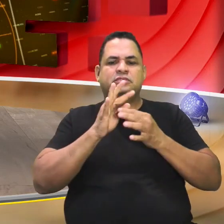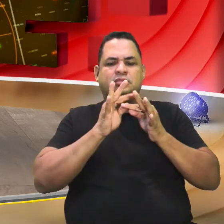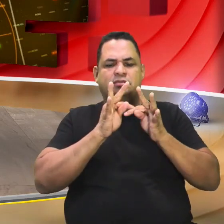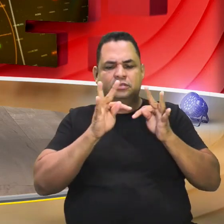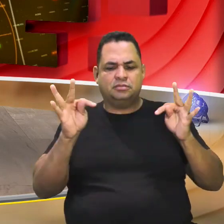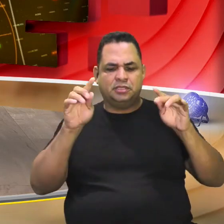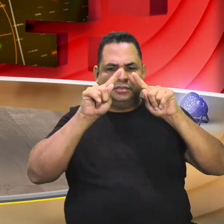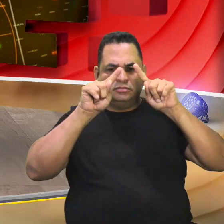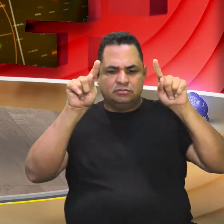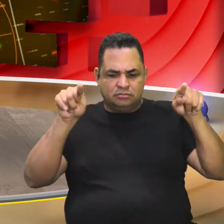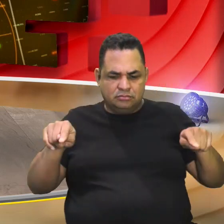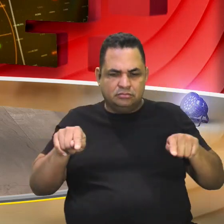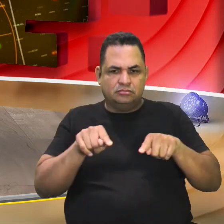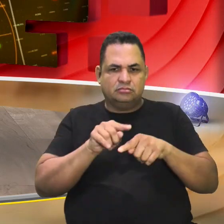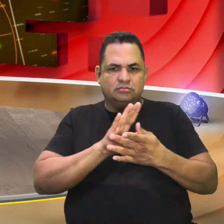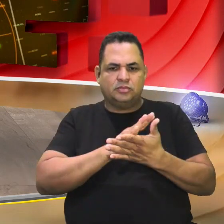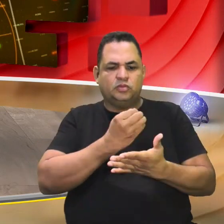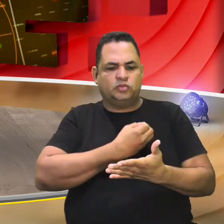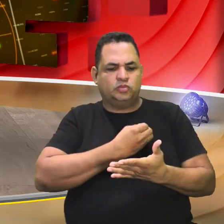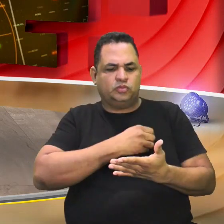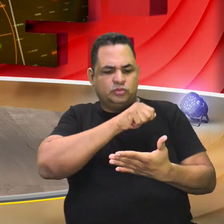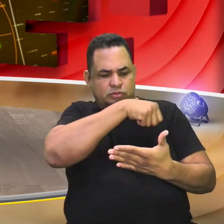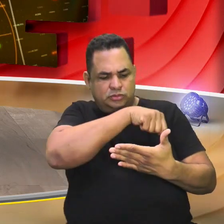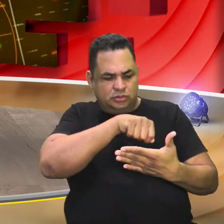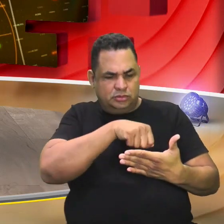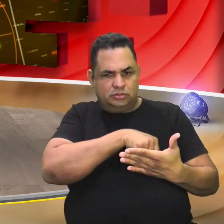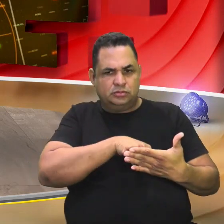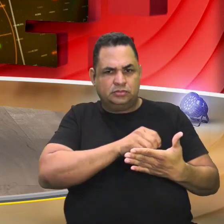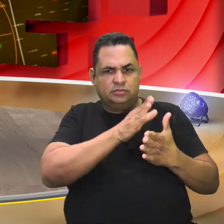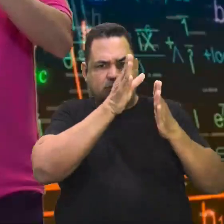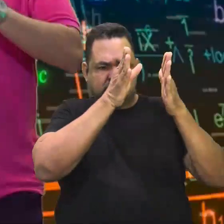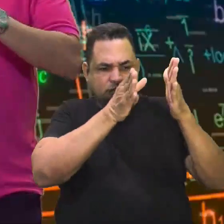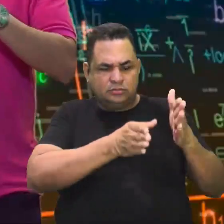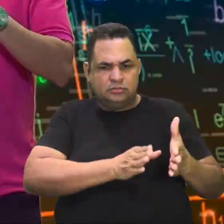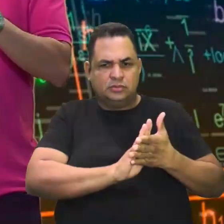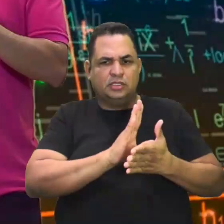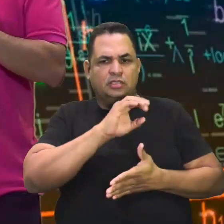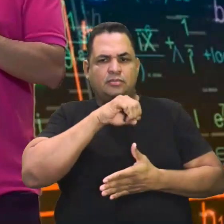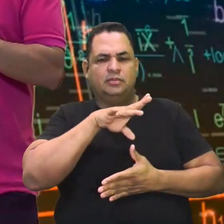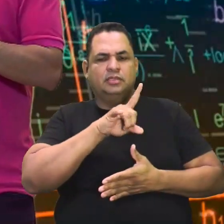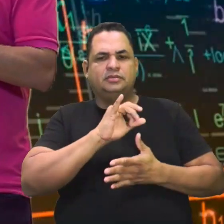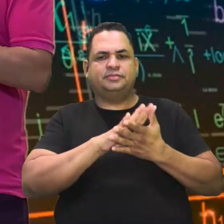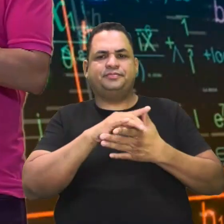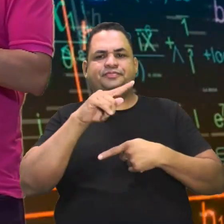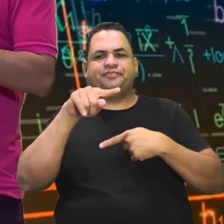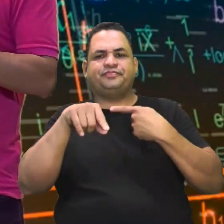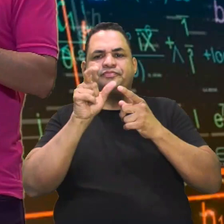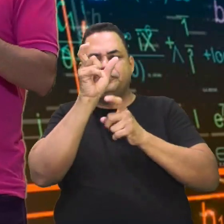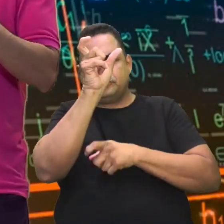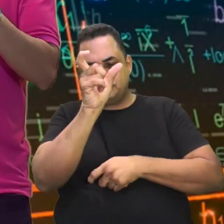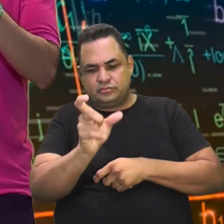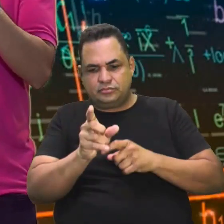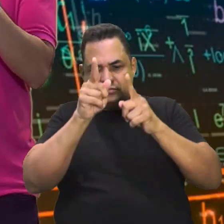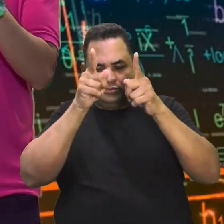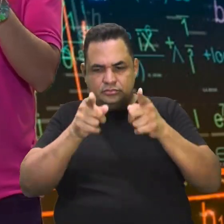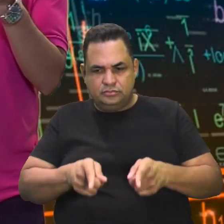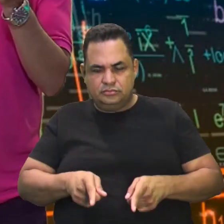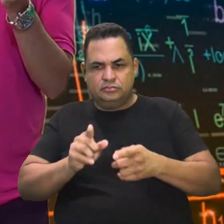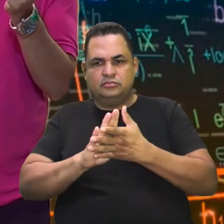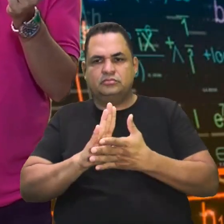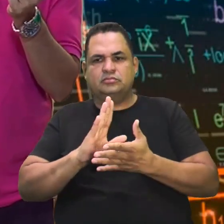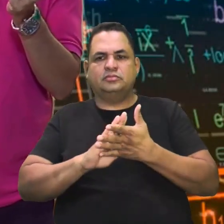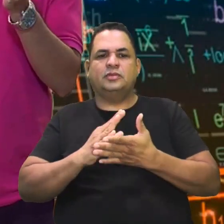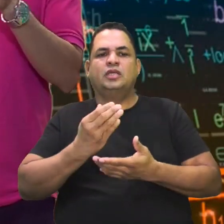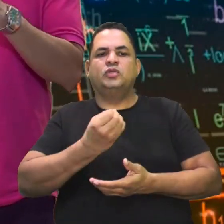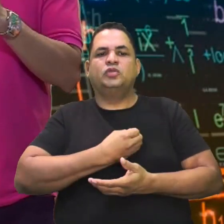tabela. Coloca na tabela os valores do lado. Aqui a média. Daí faz outra coluna, vai colocando o